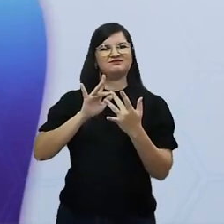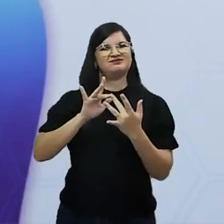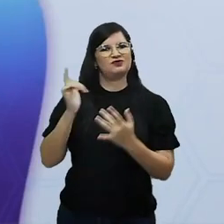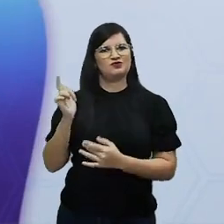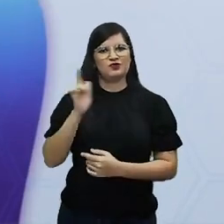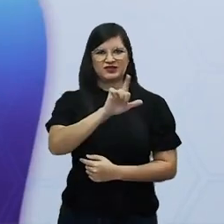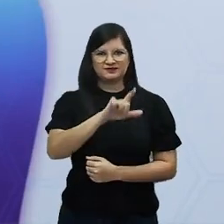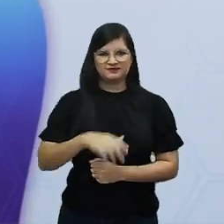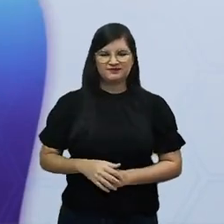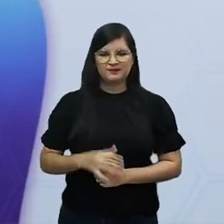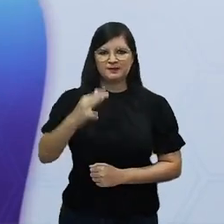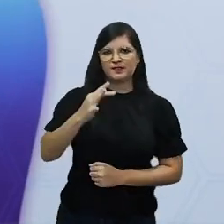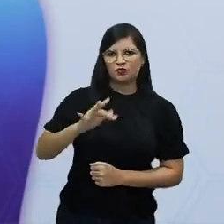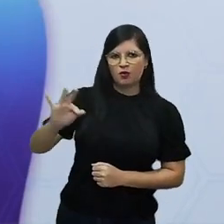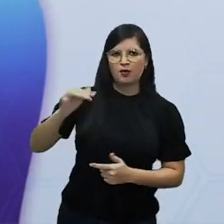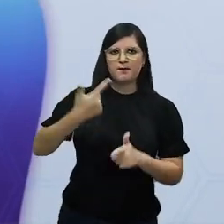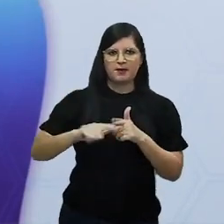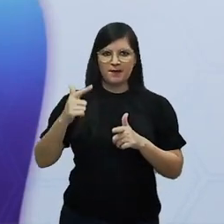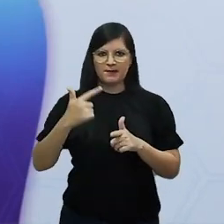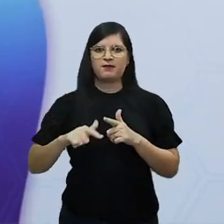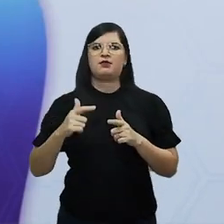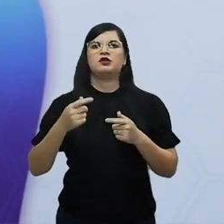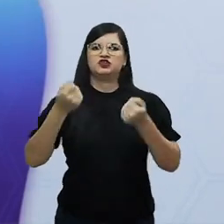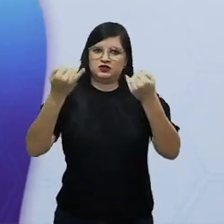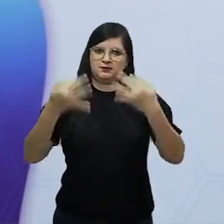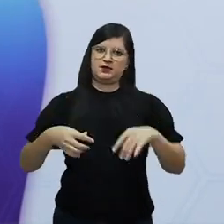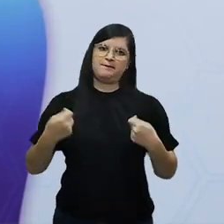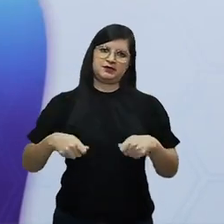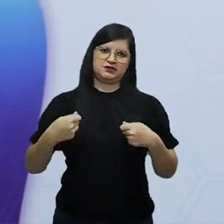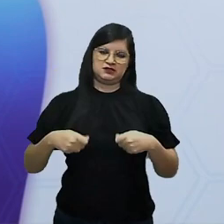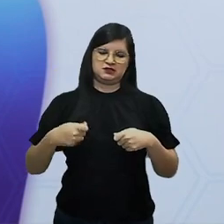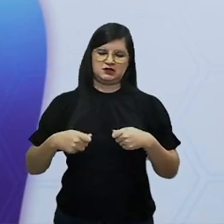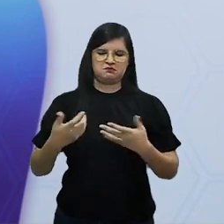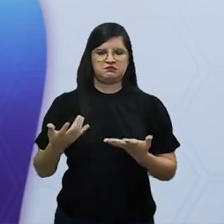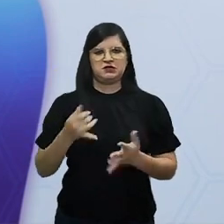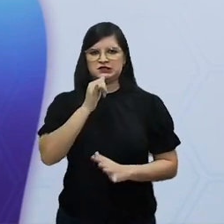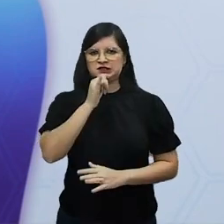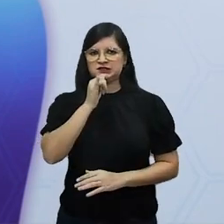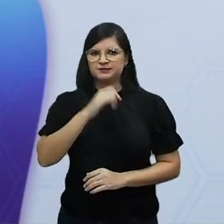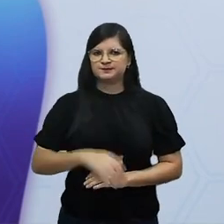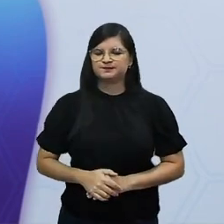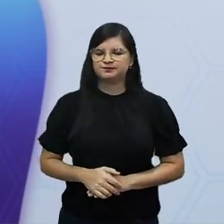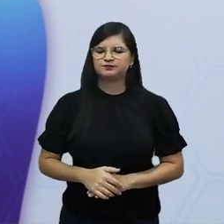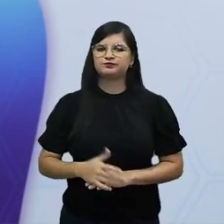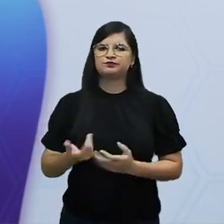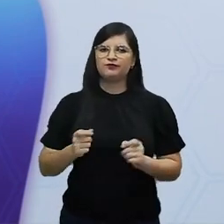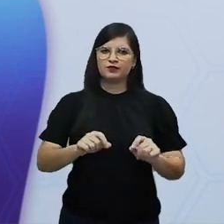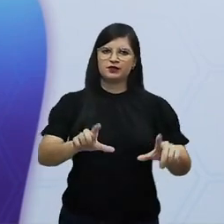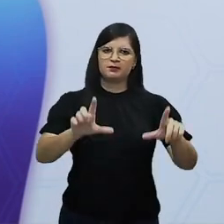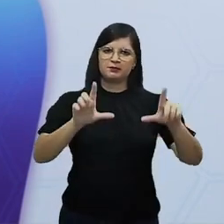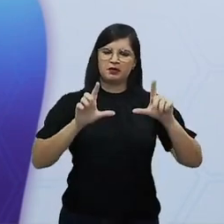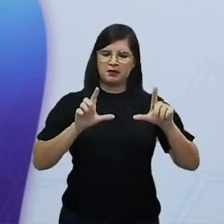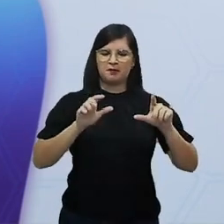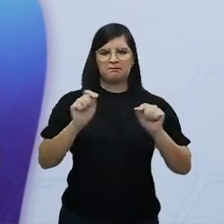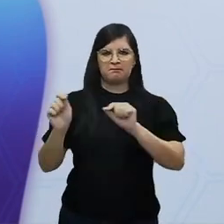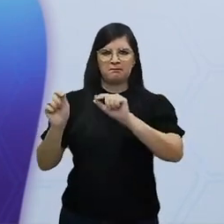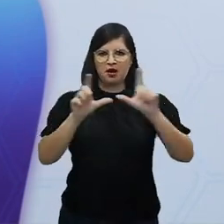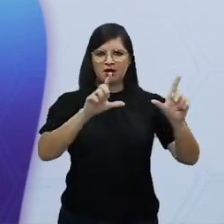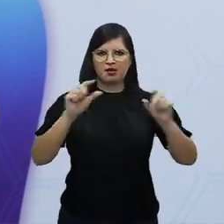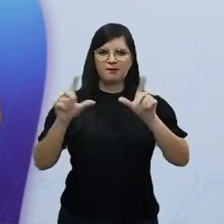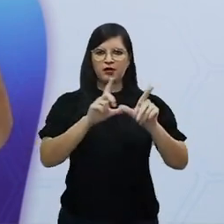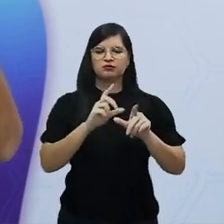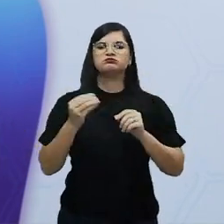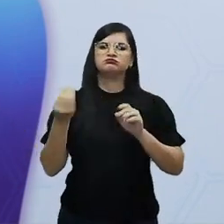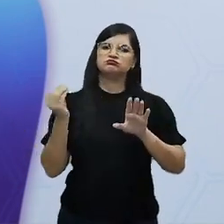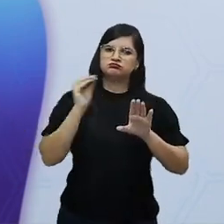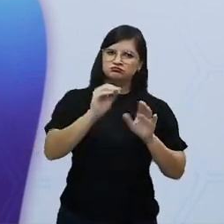você. Então, dor e problema, fale disso. Você pode trazer aqui, por exemplo, se você estiver criando seus slides, você pode desenvolver e